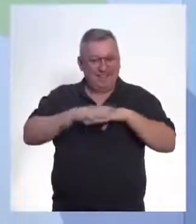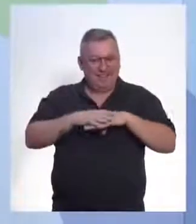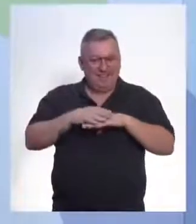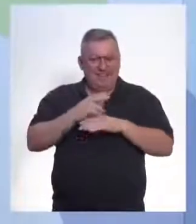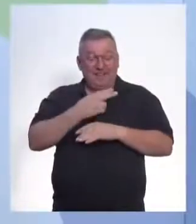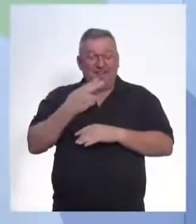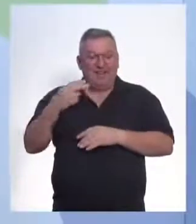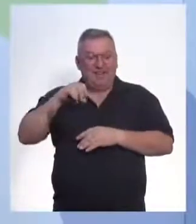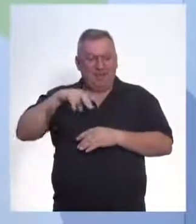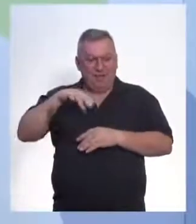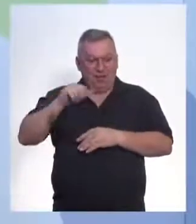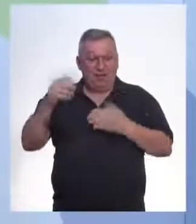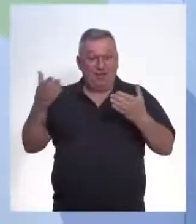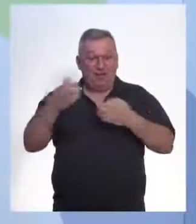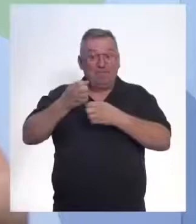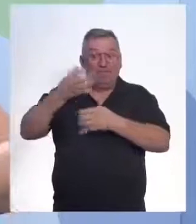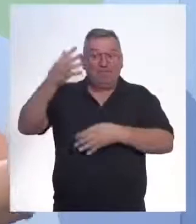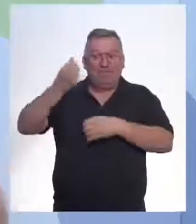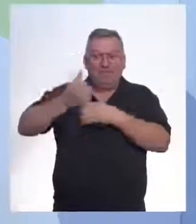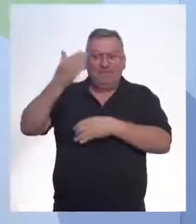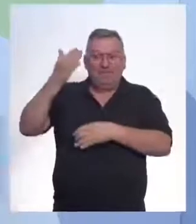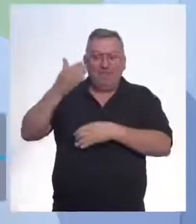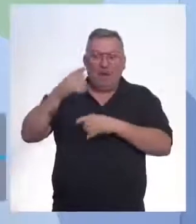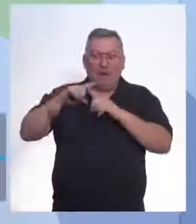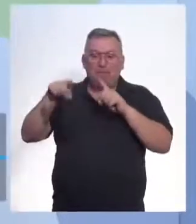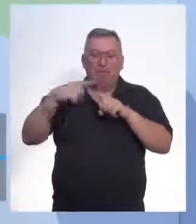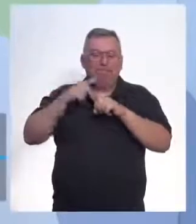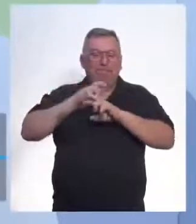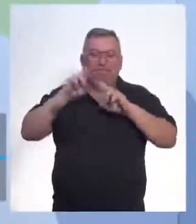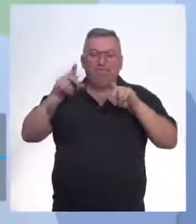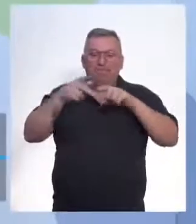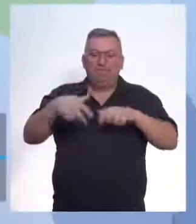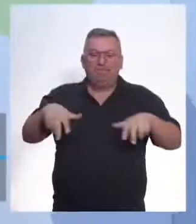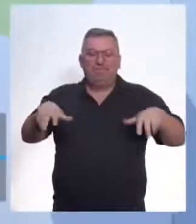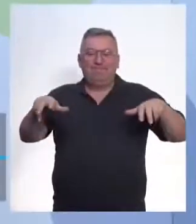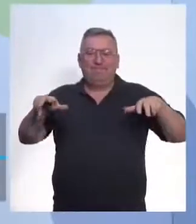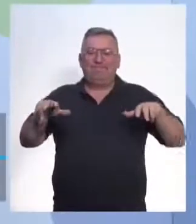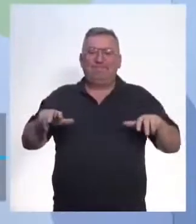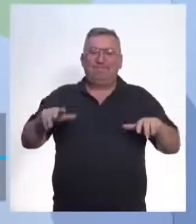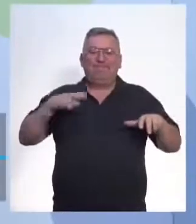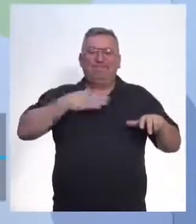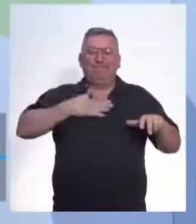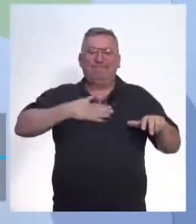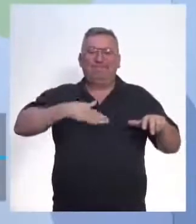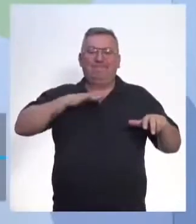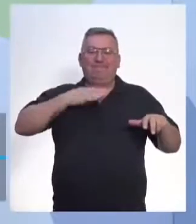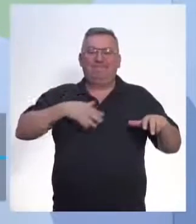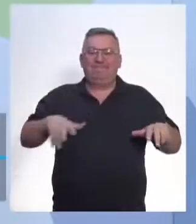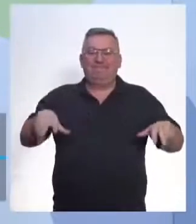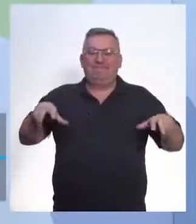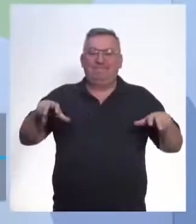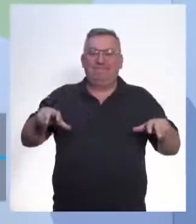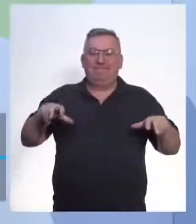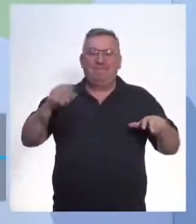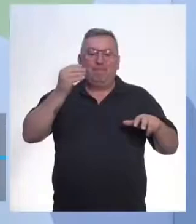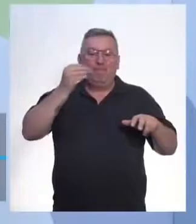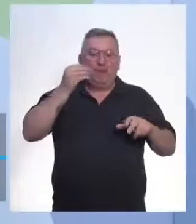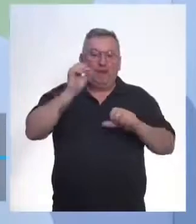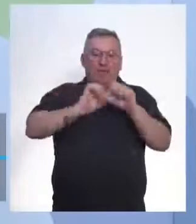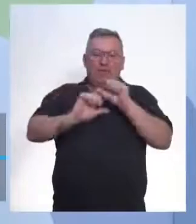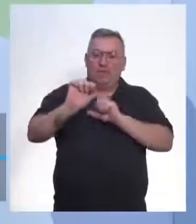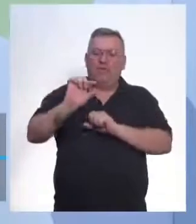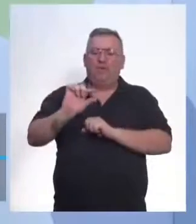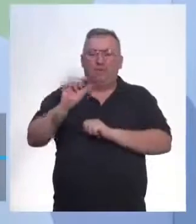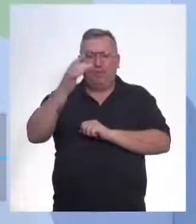nome é Jonas, hoje eu vou ser o porta-voz de vocês, um pouquinho diferente, aqui um pouco mais confortável. Não é? Tentando mudar um pouquinho esse estúdio, né,